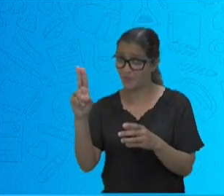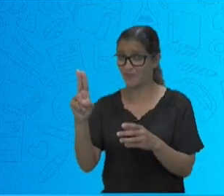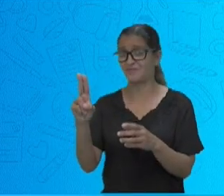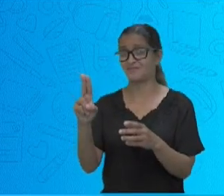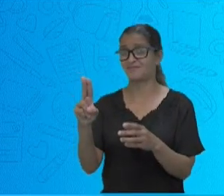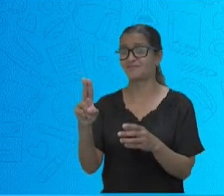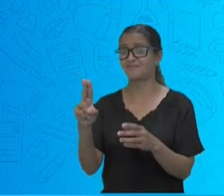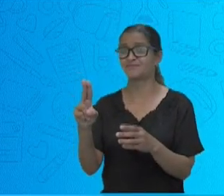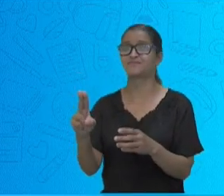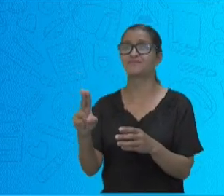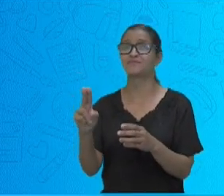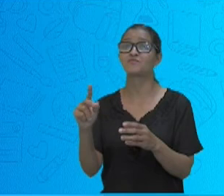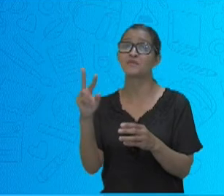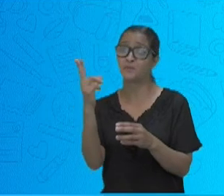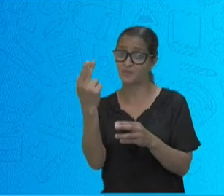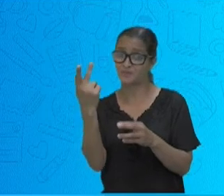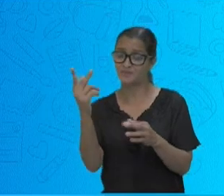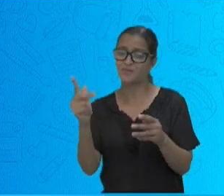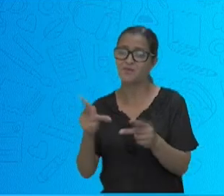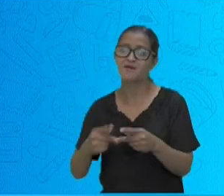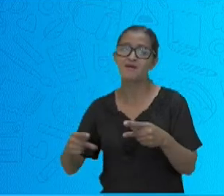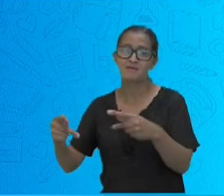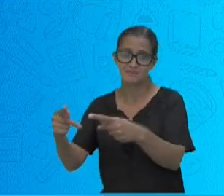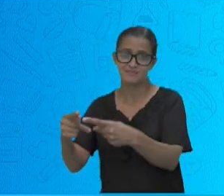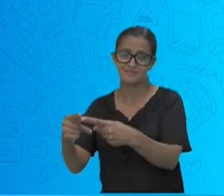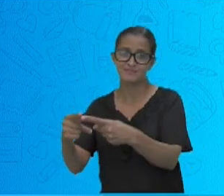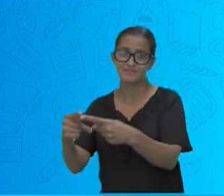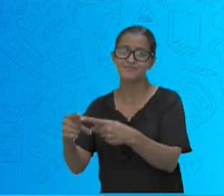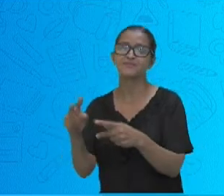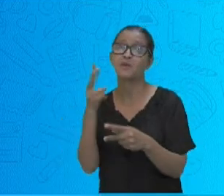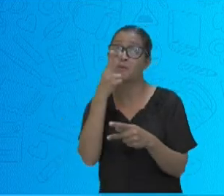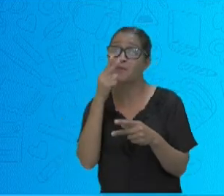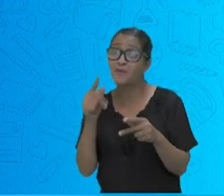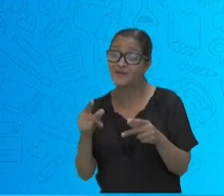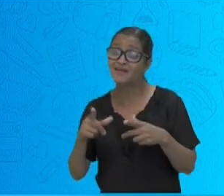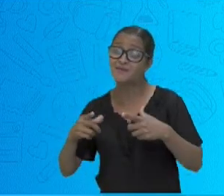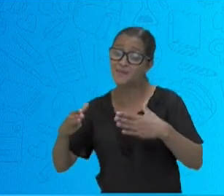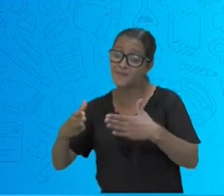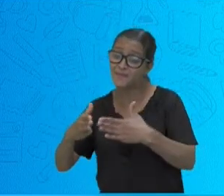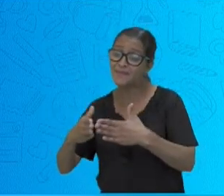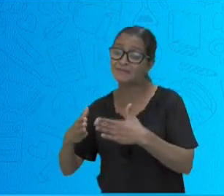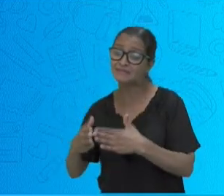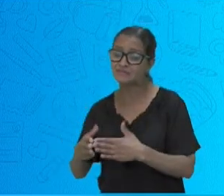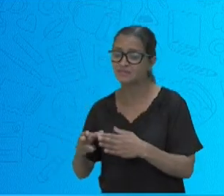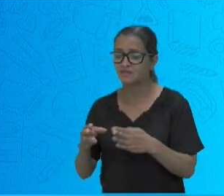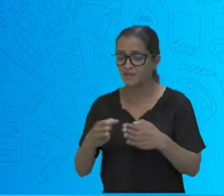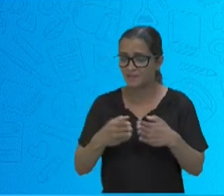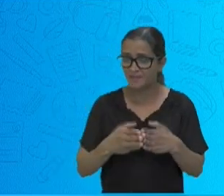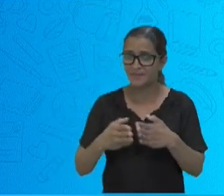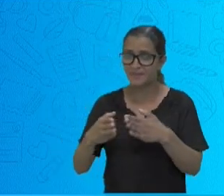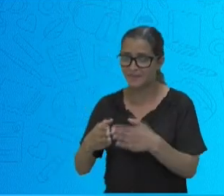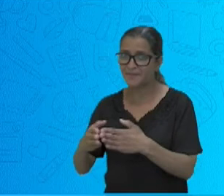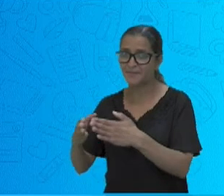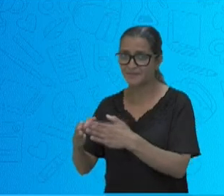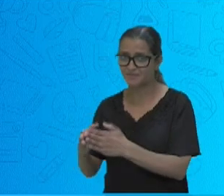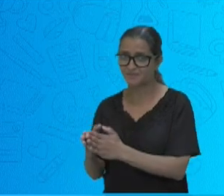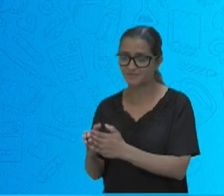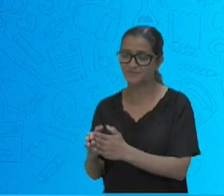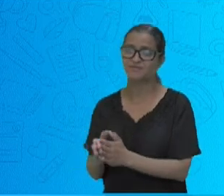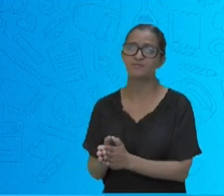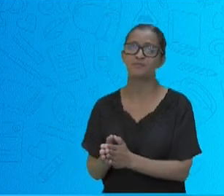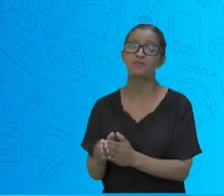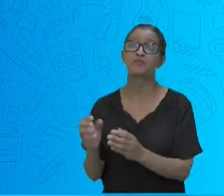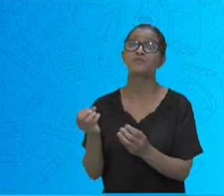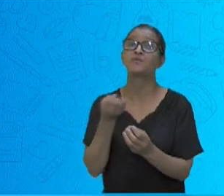nós exatamente uma pizza, em fatias. Esse é um tipo de gráfico muito bom para